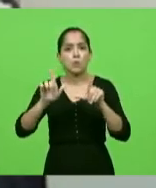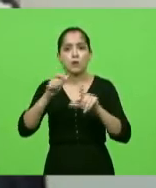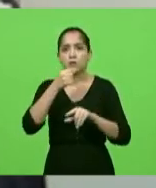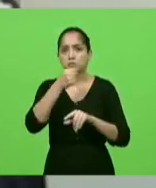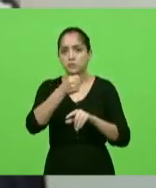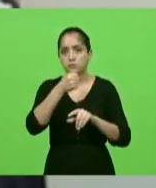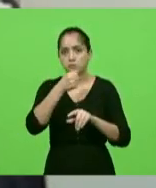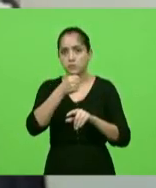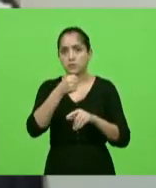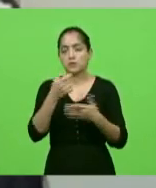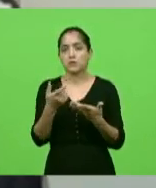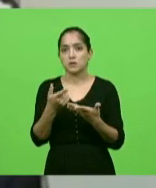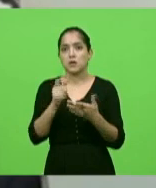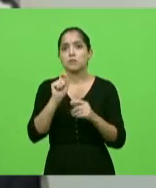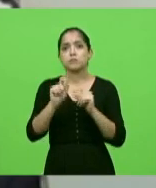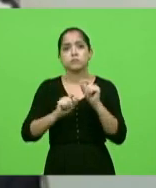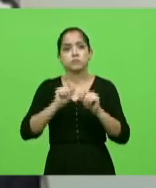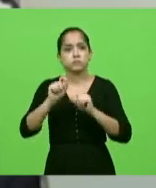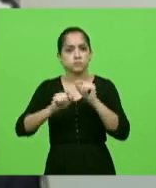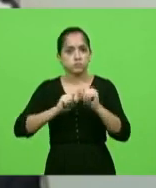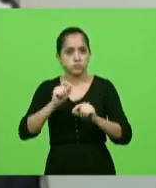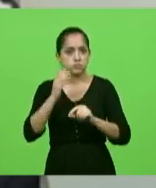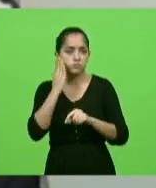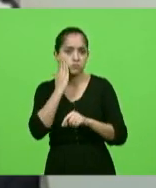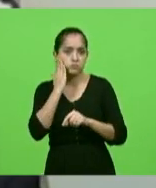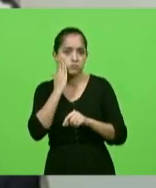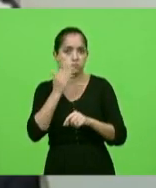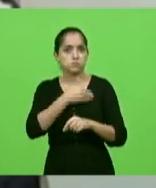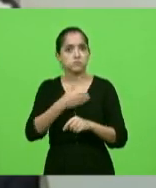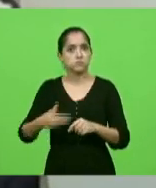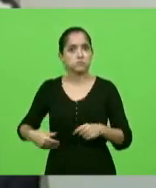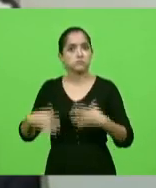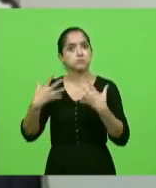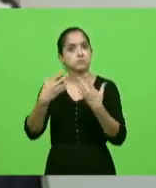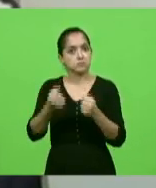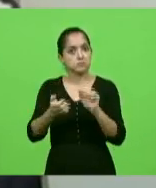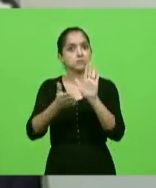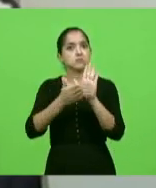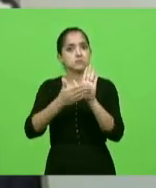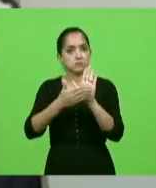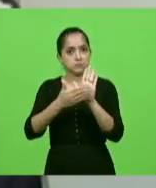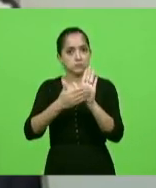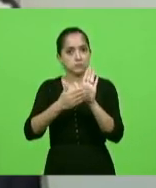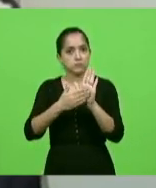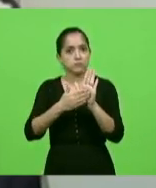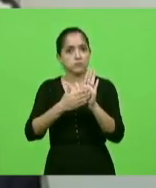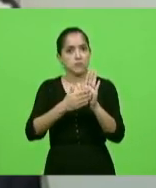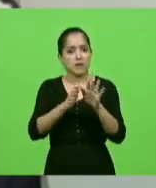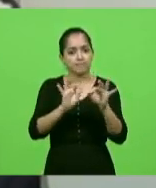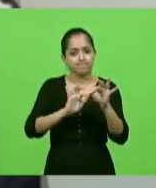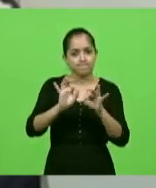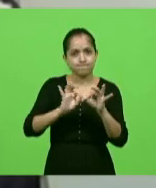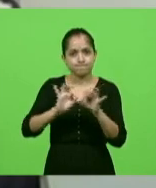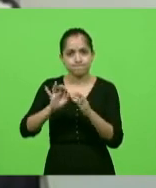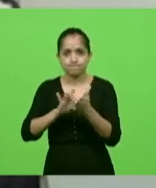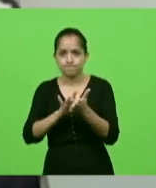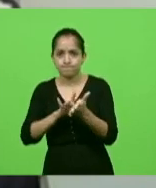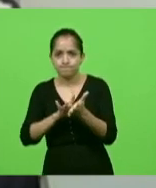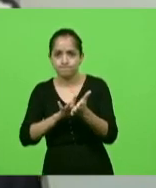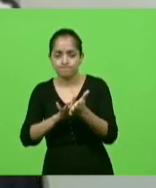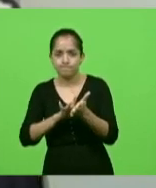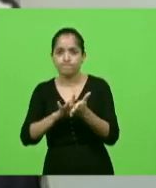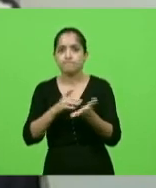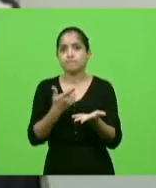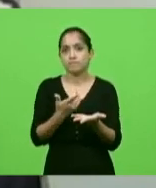do intercept Brasil tomou-se conhecimento de que o governo aceitaria propostas forjadas para compra de respiradores